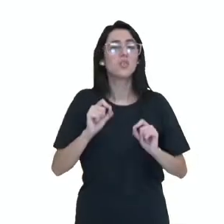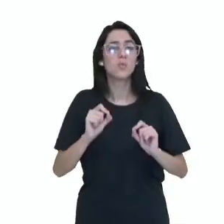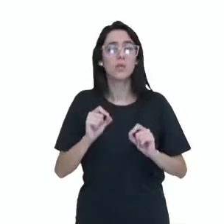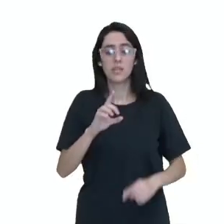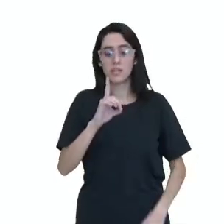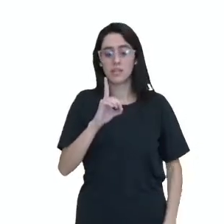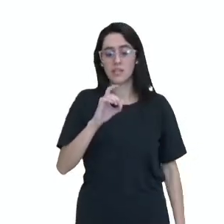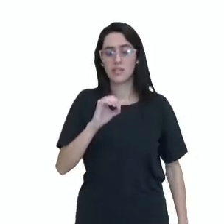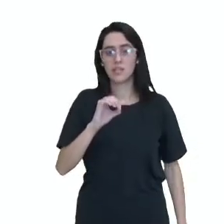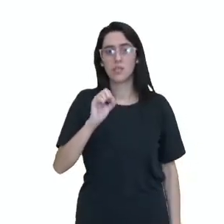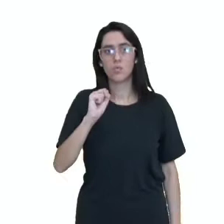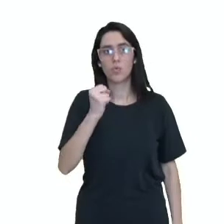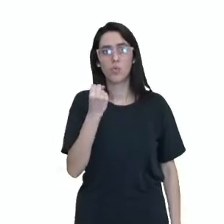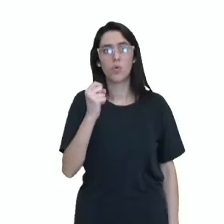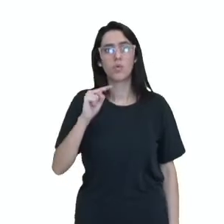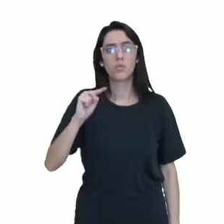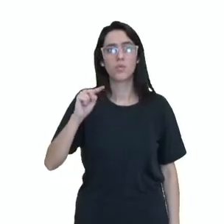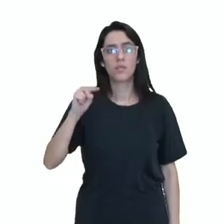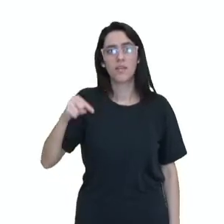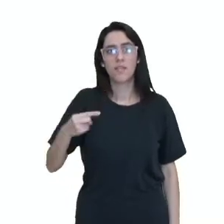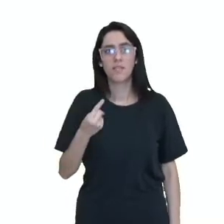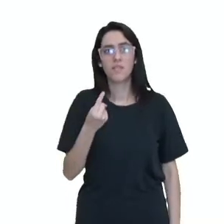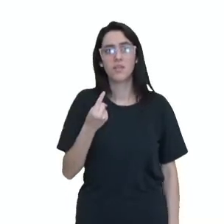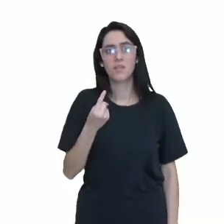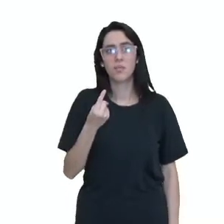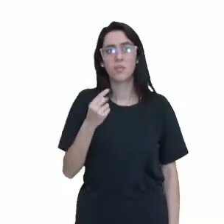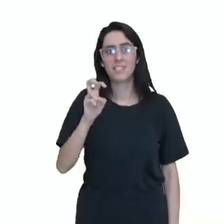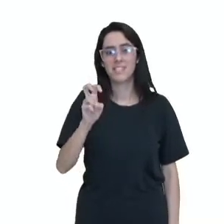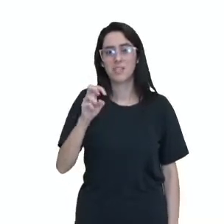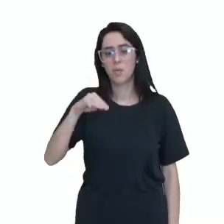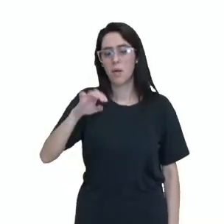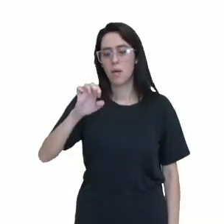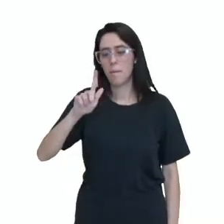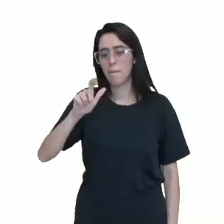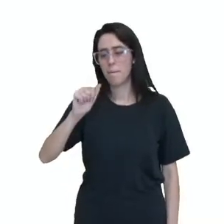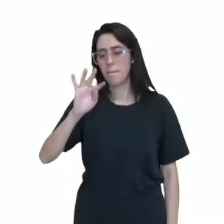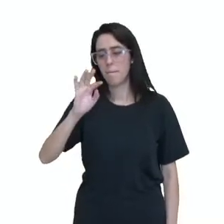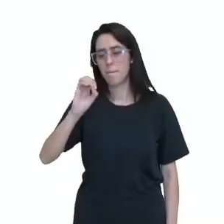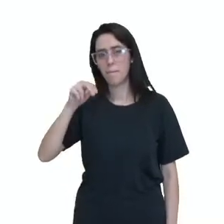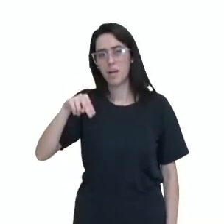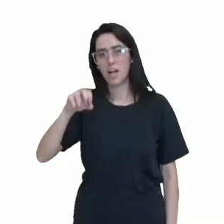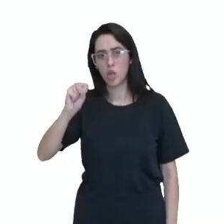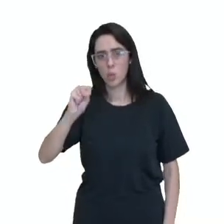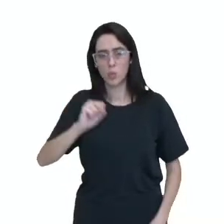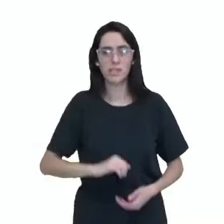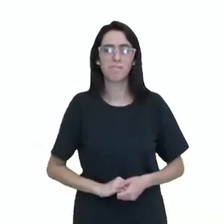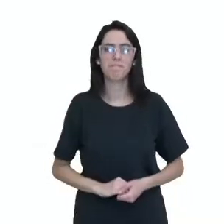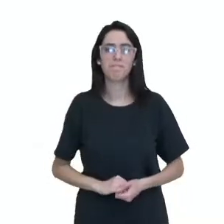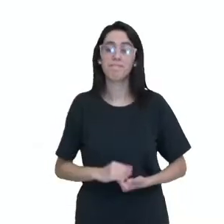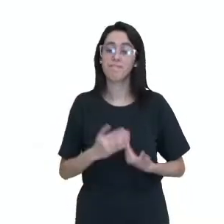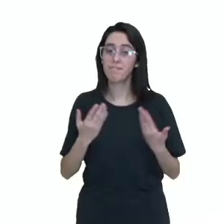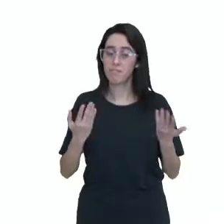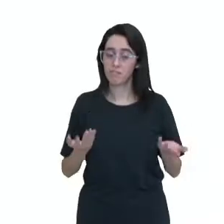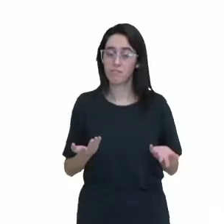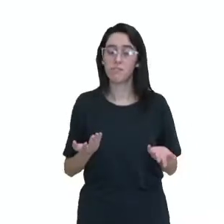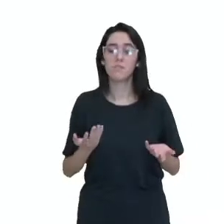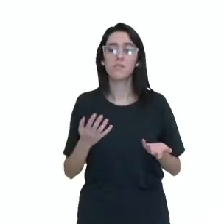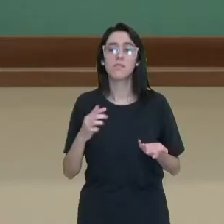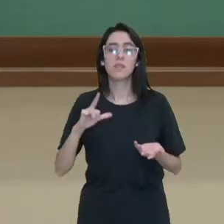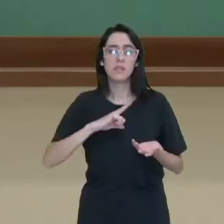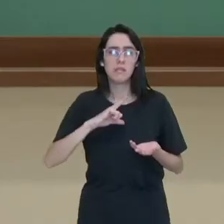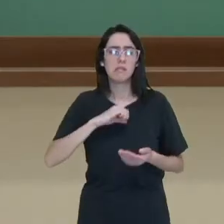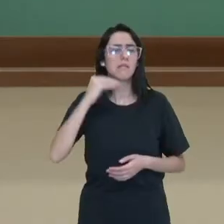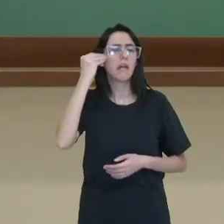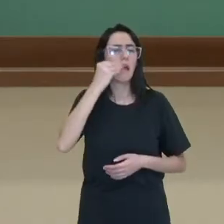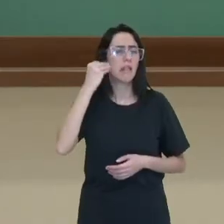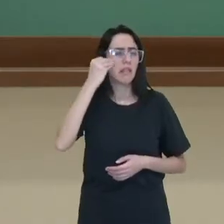108,5 megatons, de um total de 196 megatons. Então, assim, mesmo que todos os